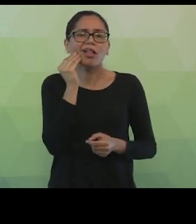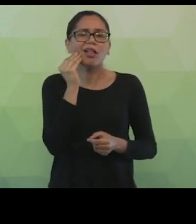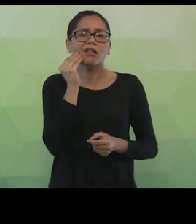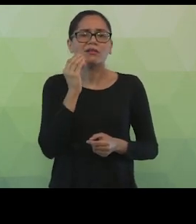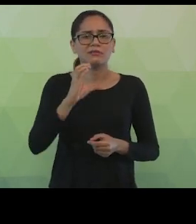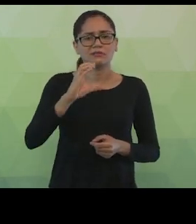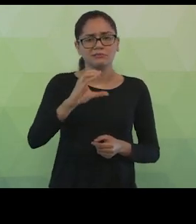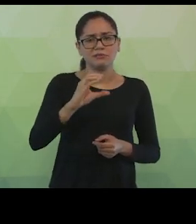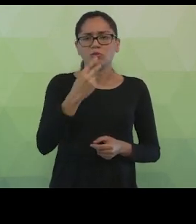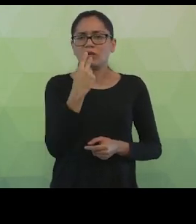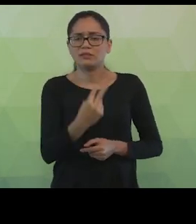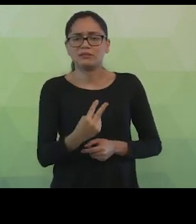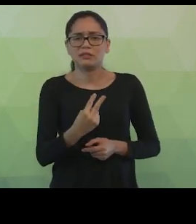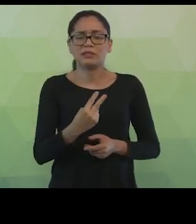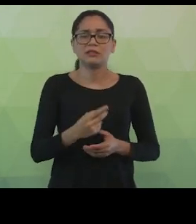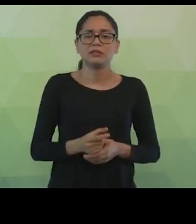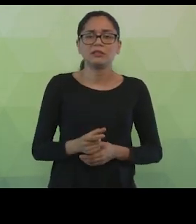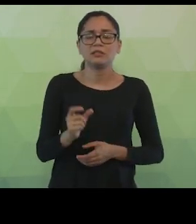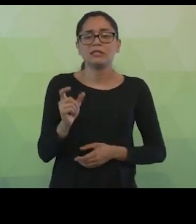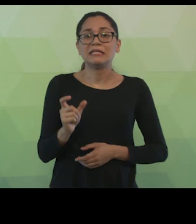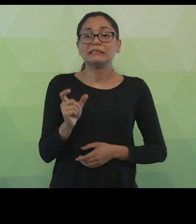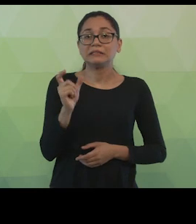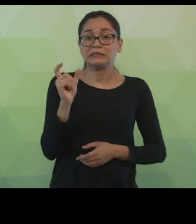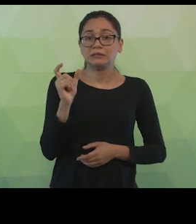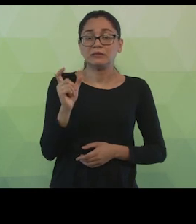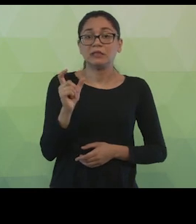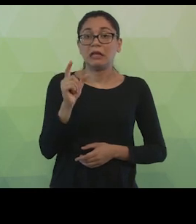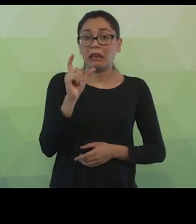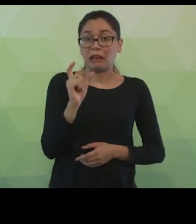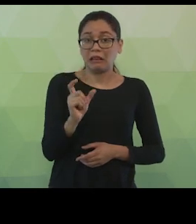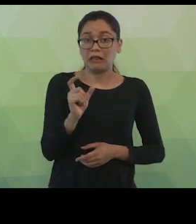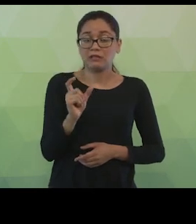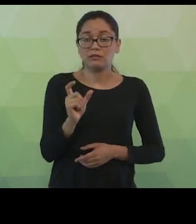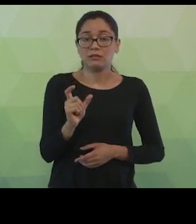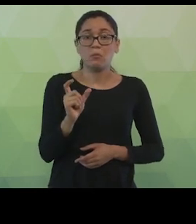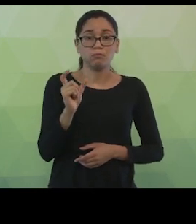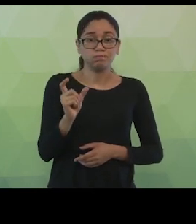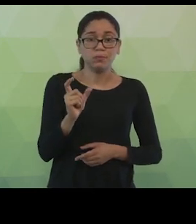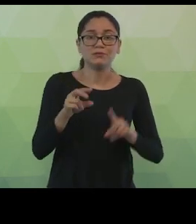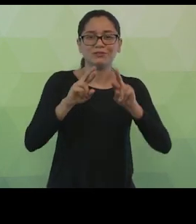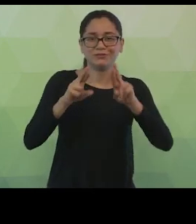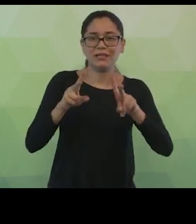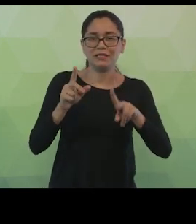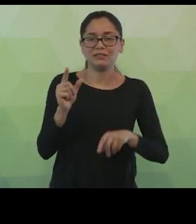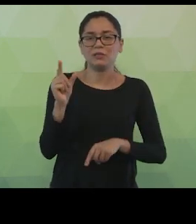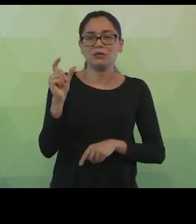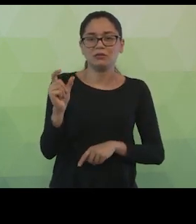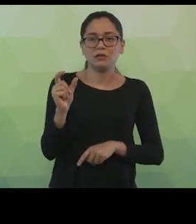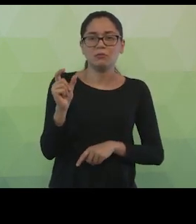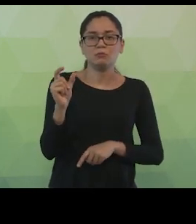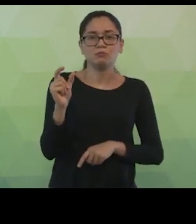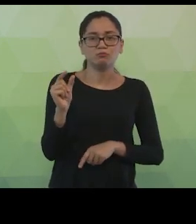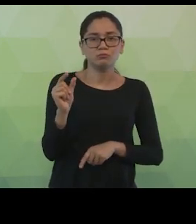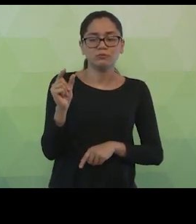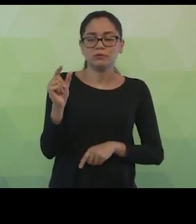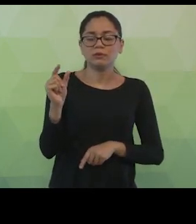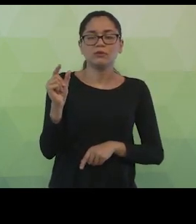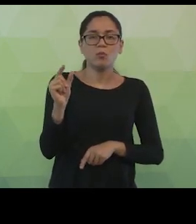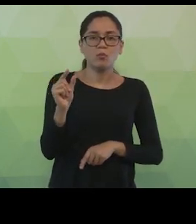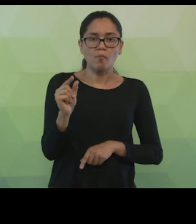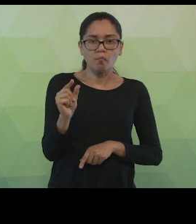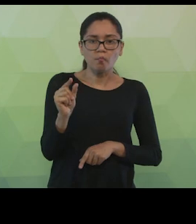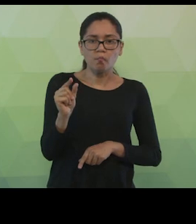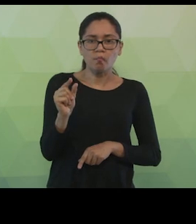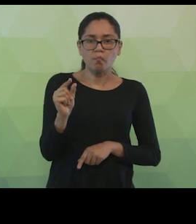sensitive e letras maiúsculas diferem de letras minúsculas. Isto é, o A maiúsculo